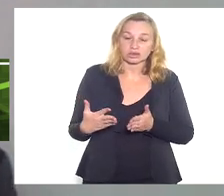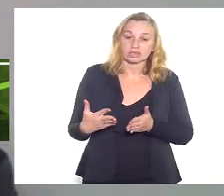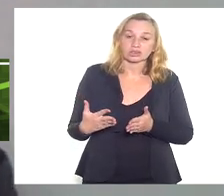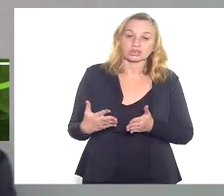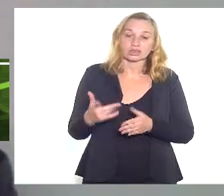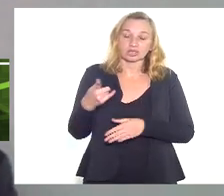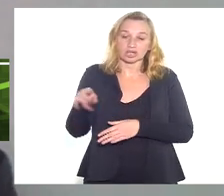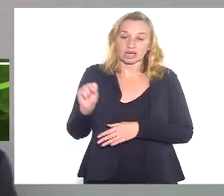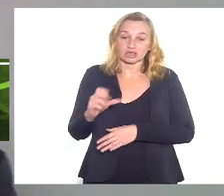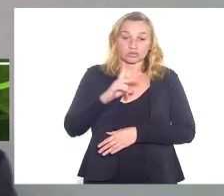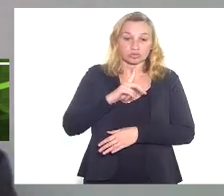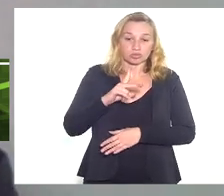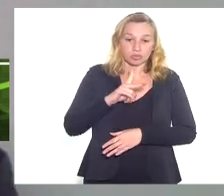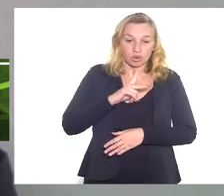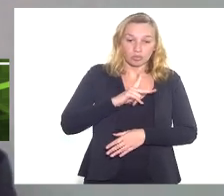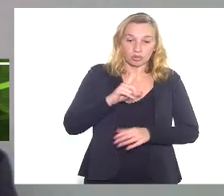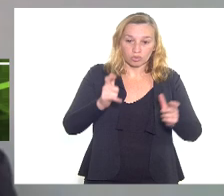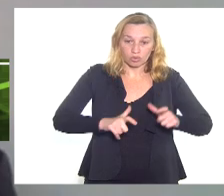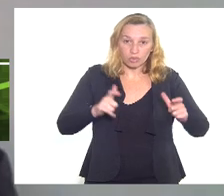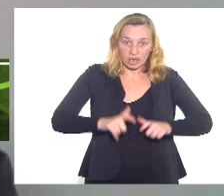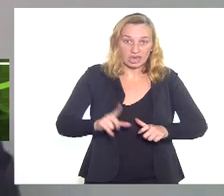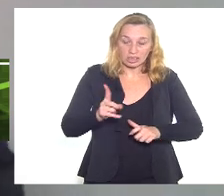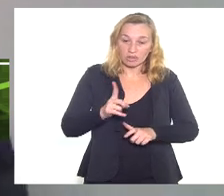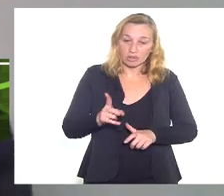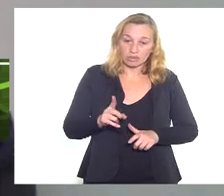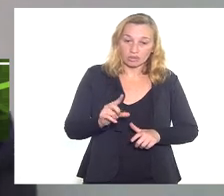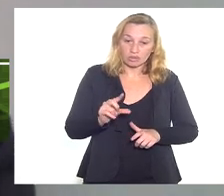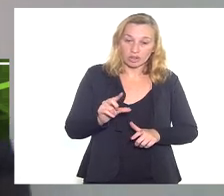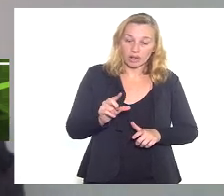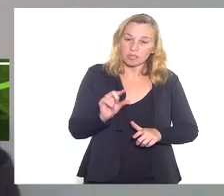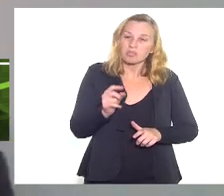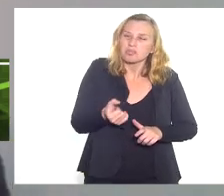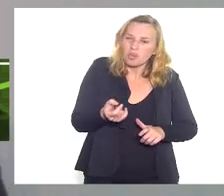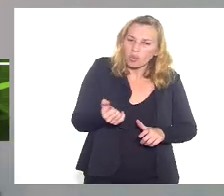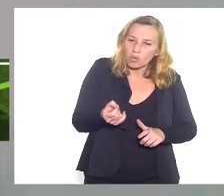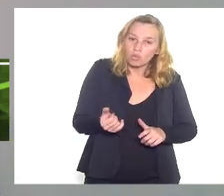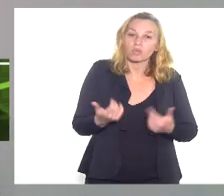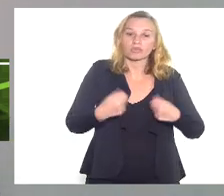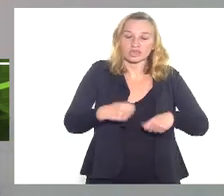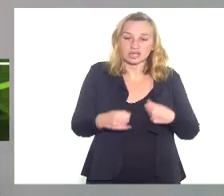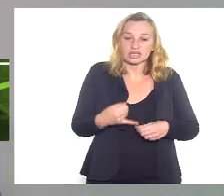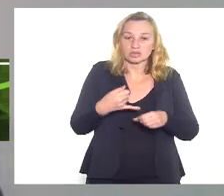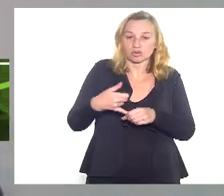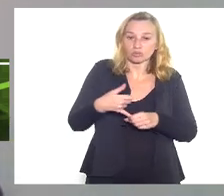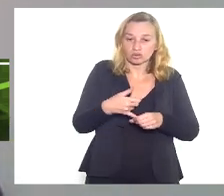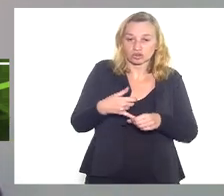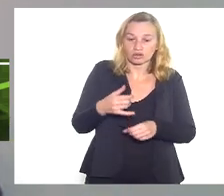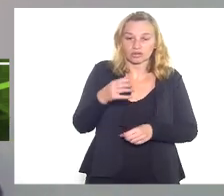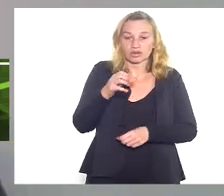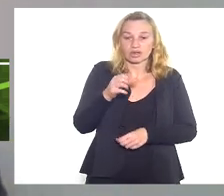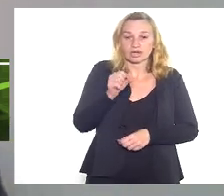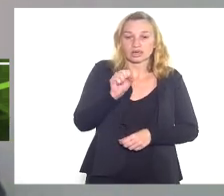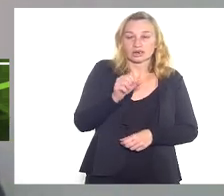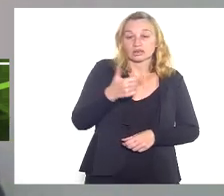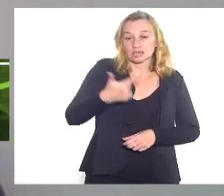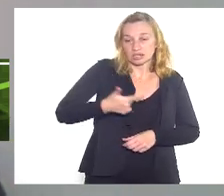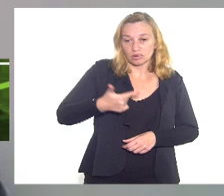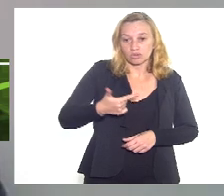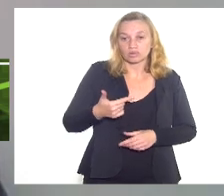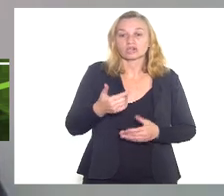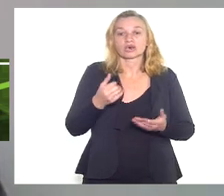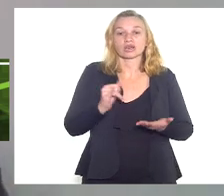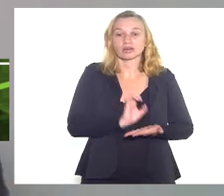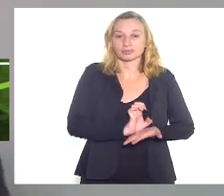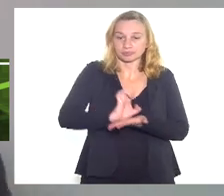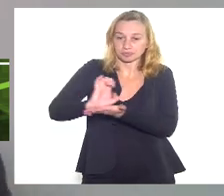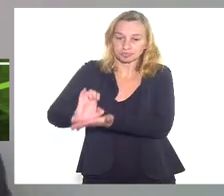para a demanda energética do ativo, é necessário o uso de diesel como combustível secundário. Portanto, a importação de